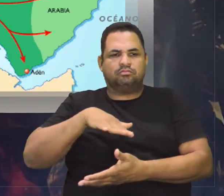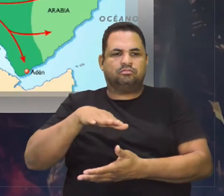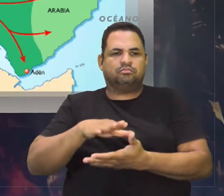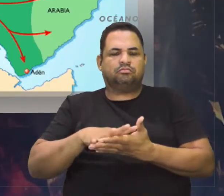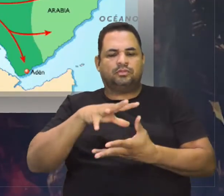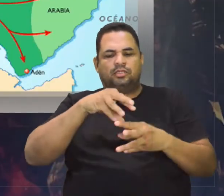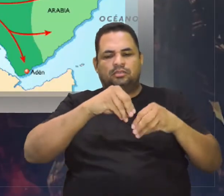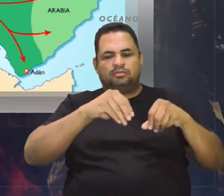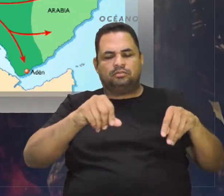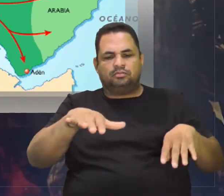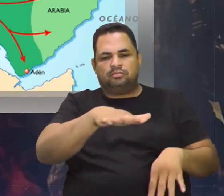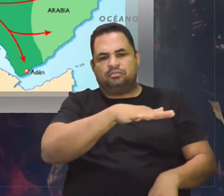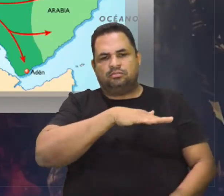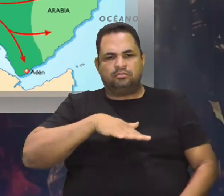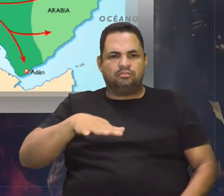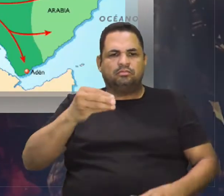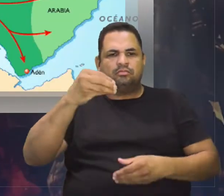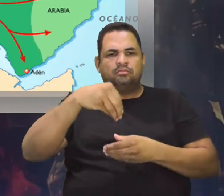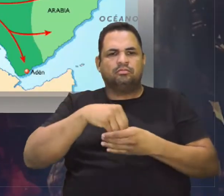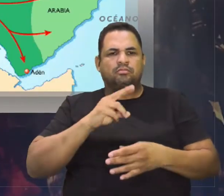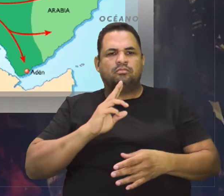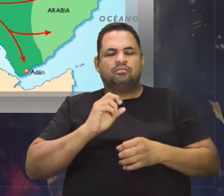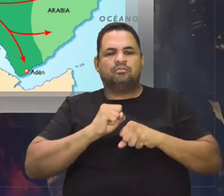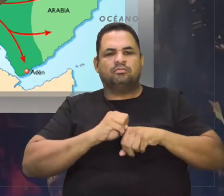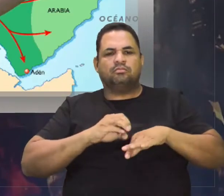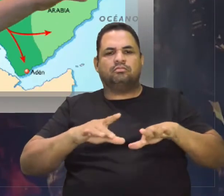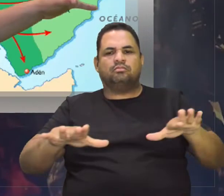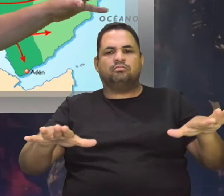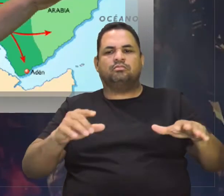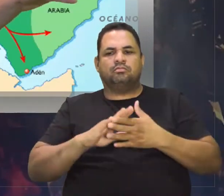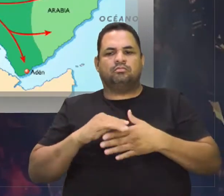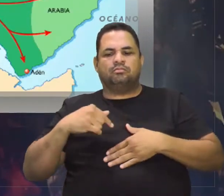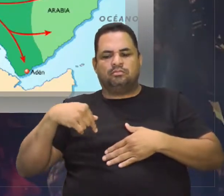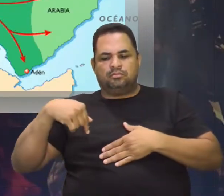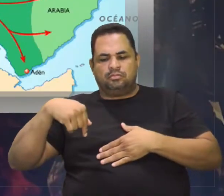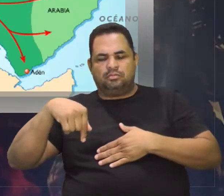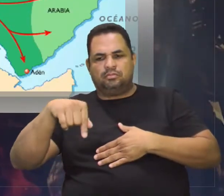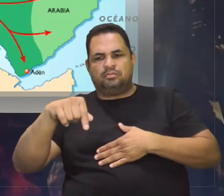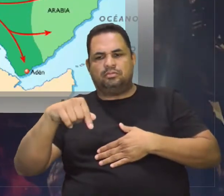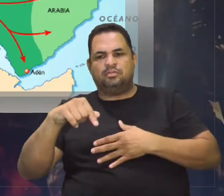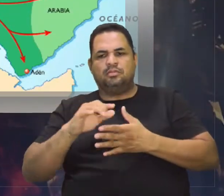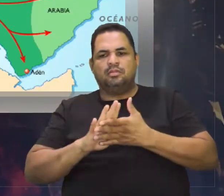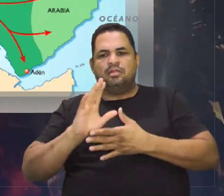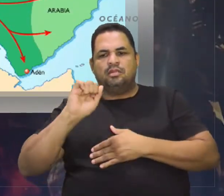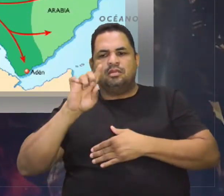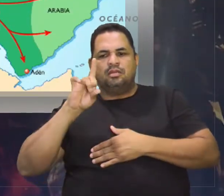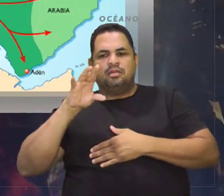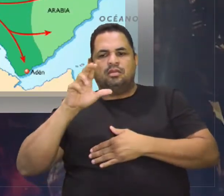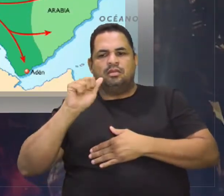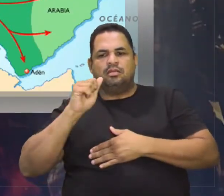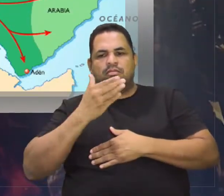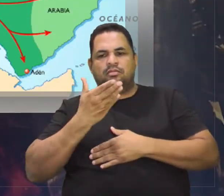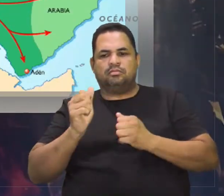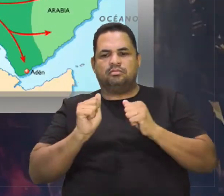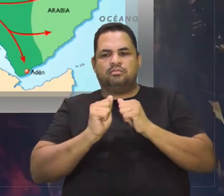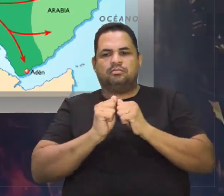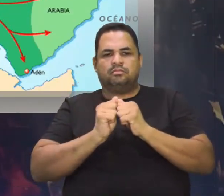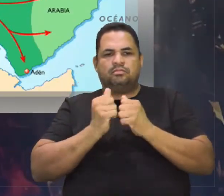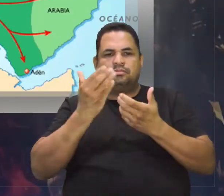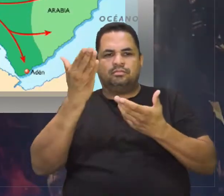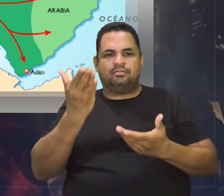terras dentro desse processo de expansão. Sai da Península Arábica, aqui perto de onde o Sâmio